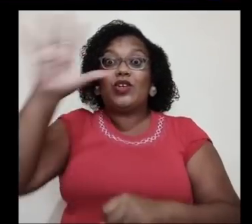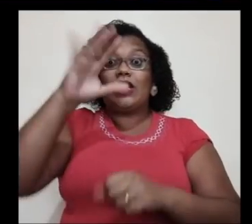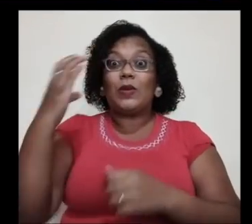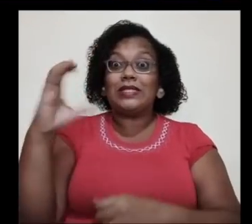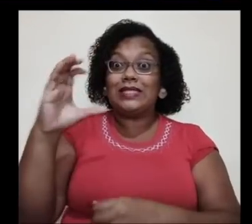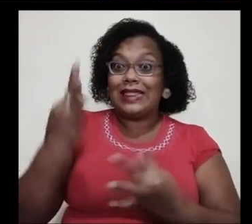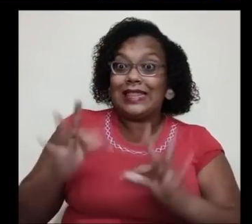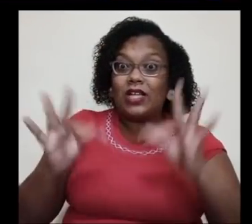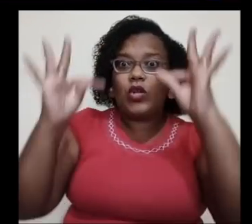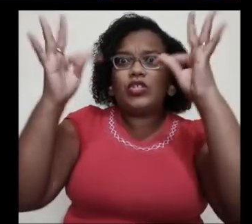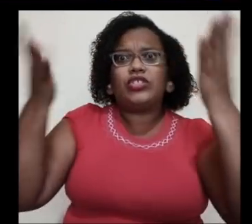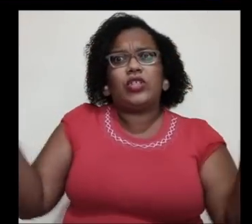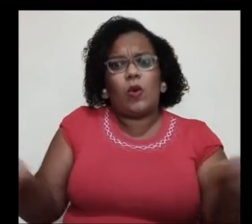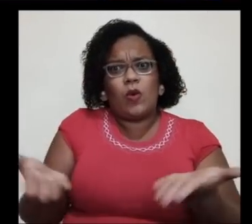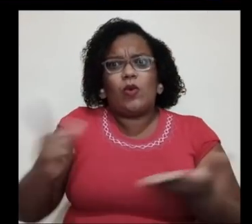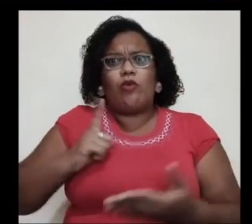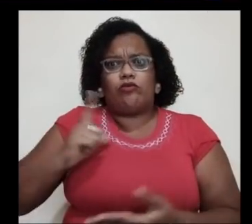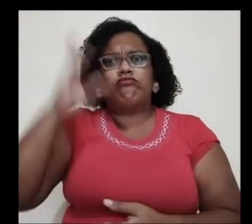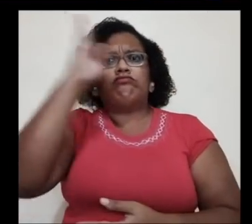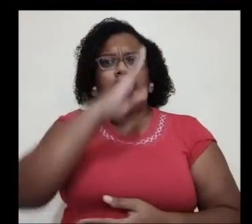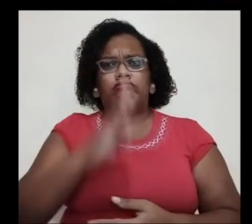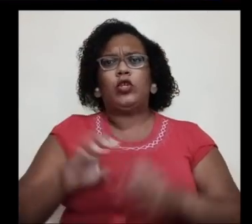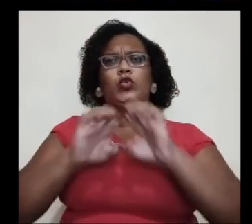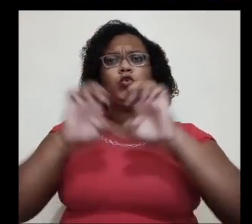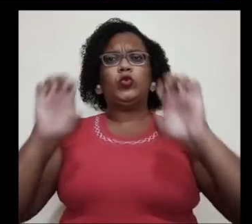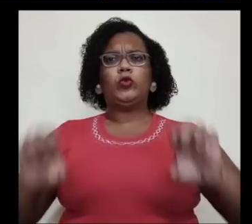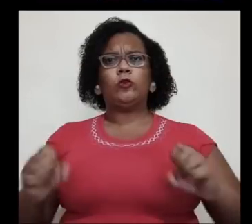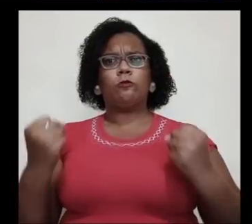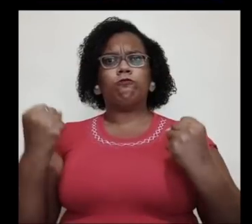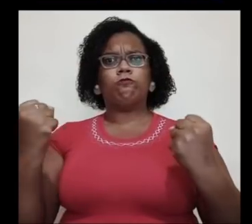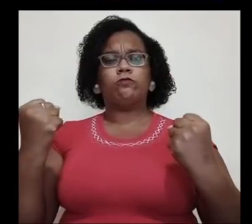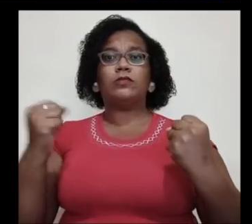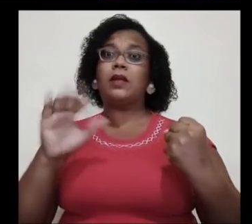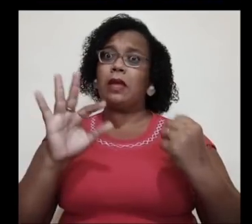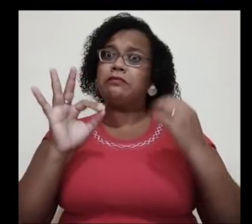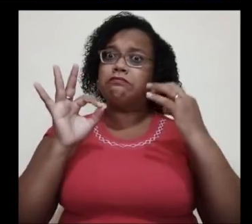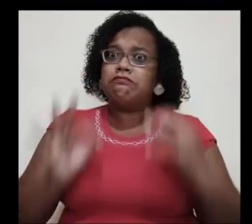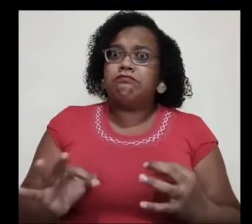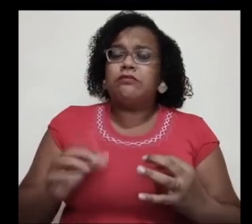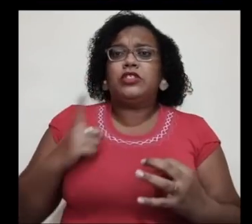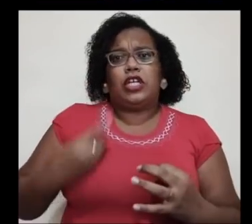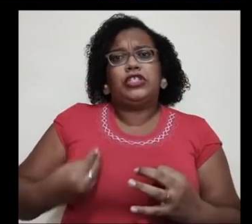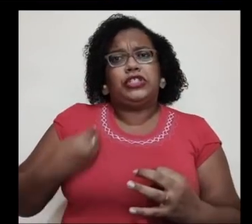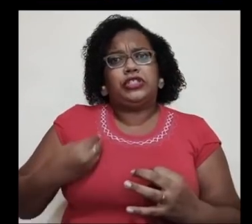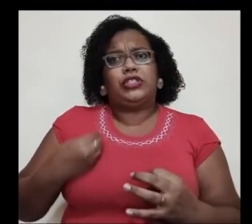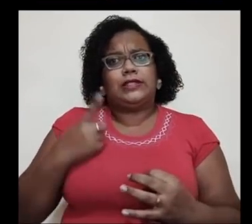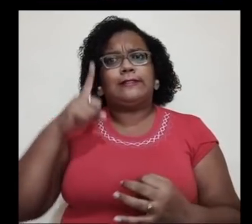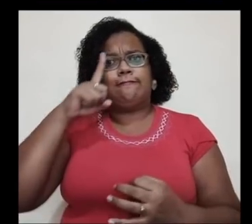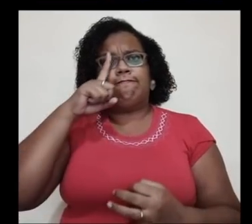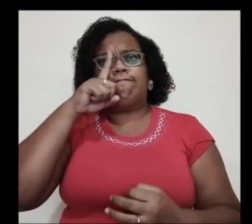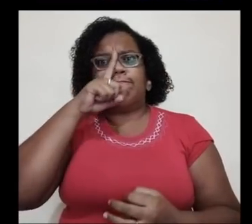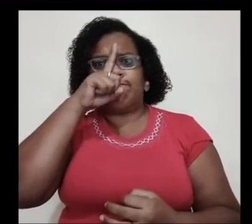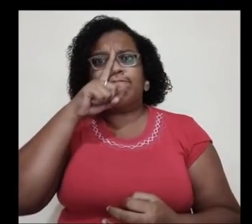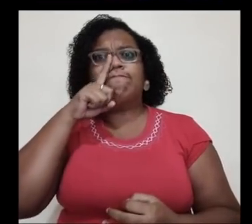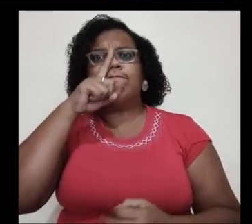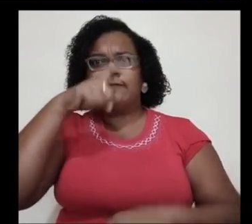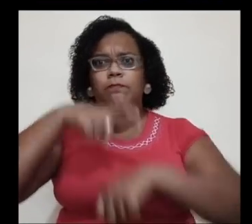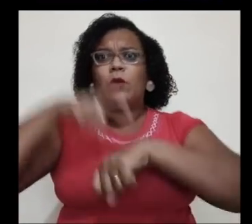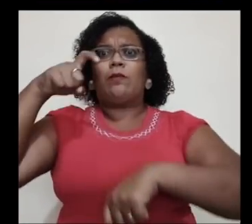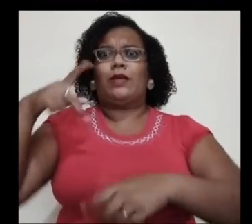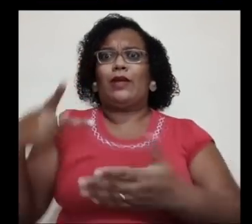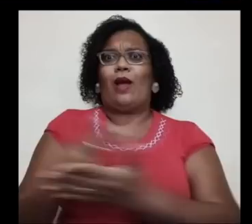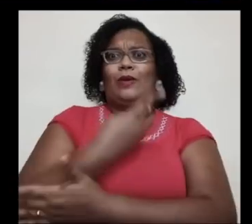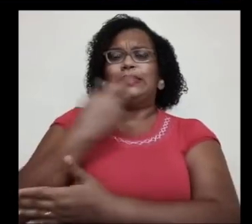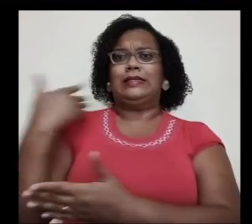estrutura pujante, mas certamente já estamos vivendo um momento muito crítico nos últimos tempos, que então podem levar a um desmonte